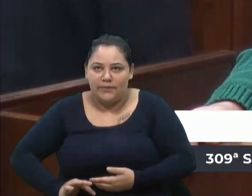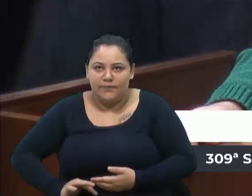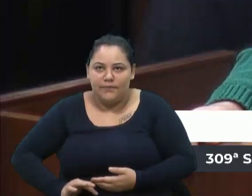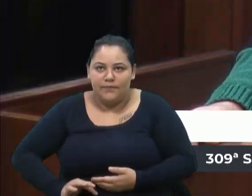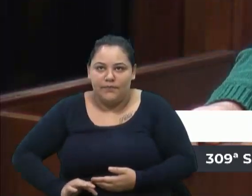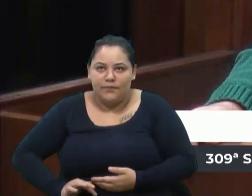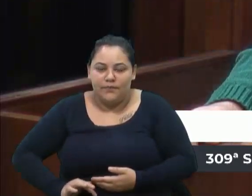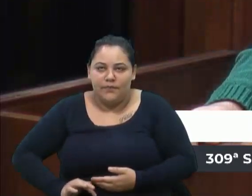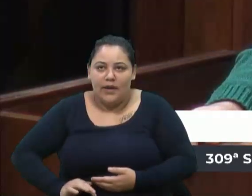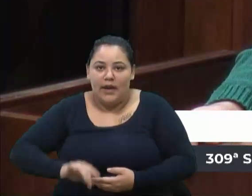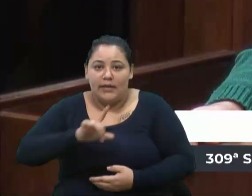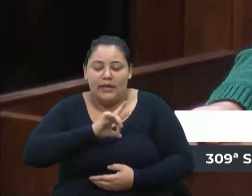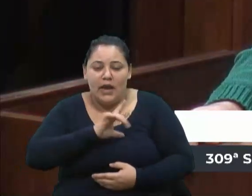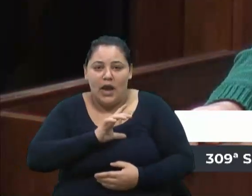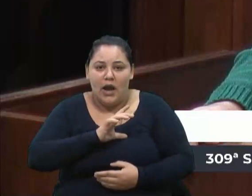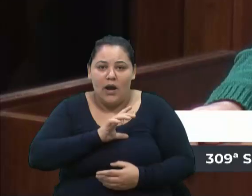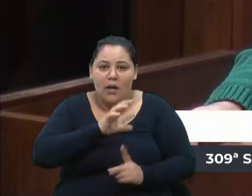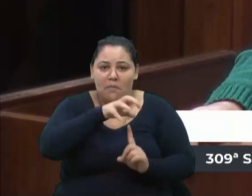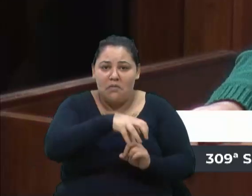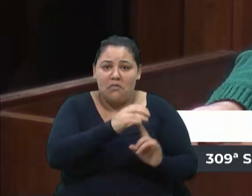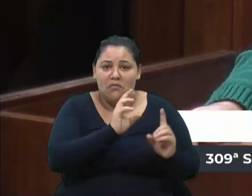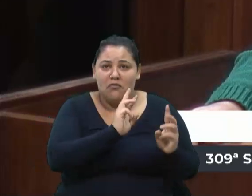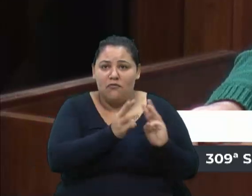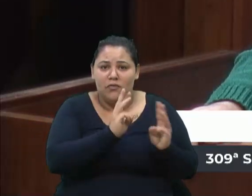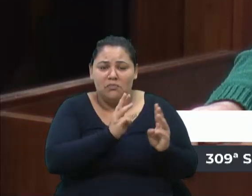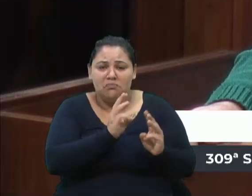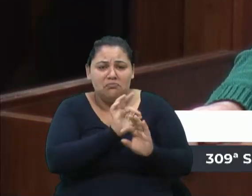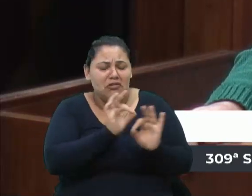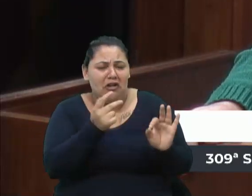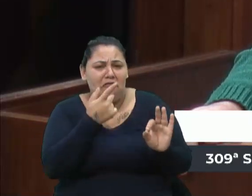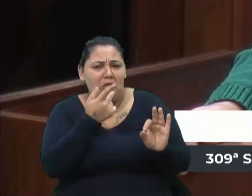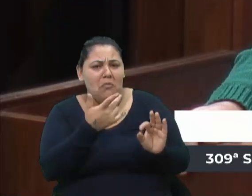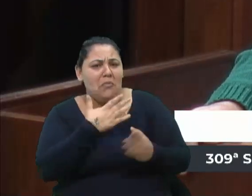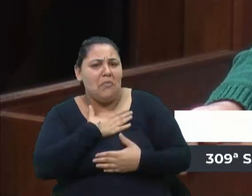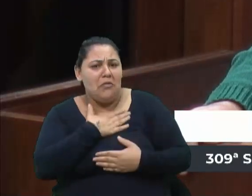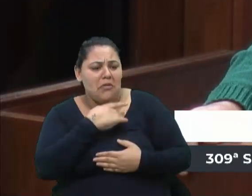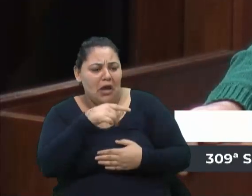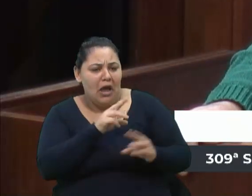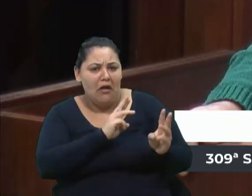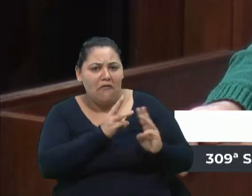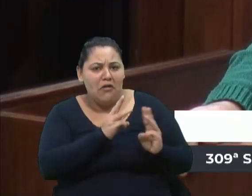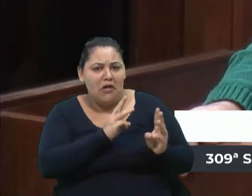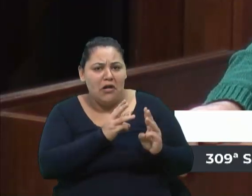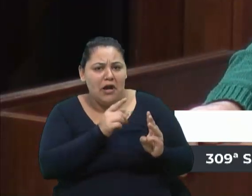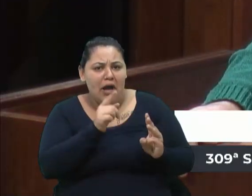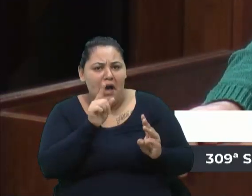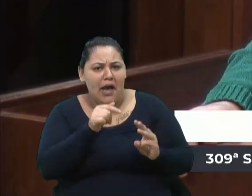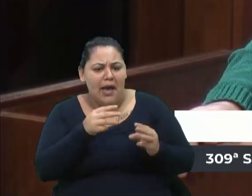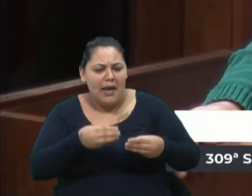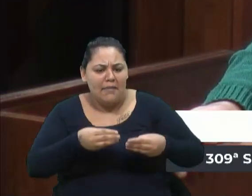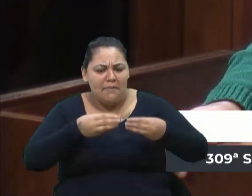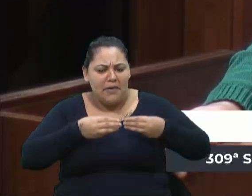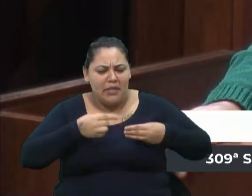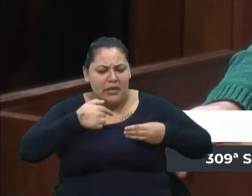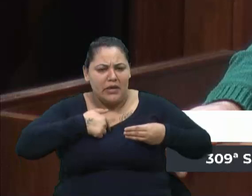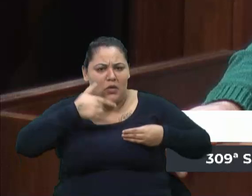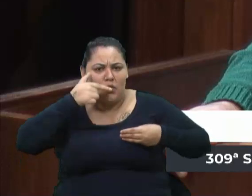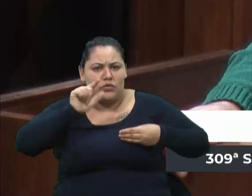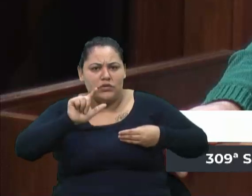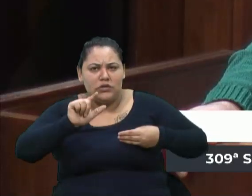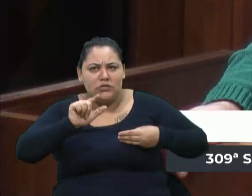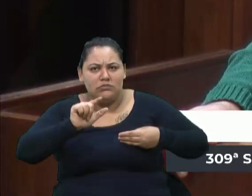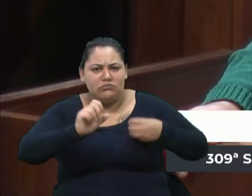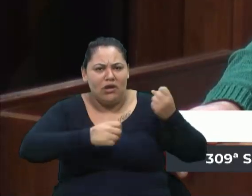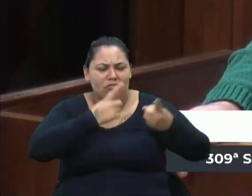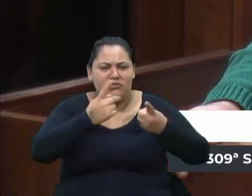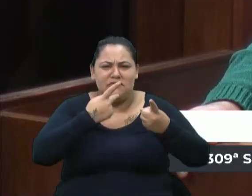praça e agora até agora ninguém me disse essas fãs são das emendas que eu consegui uns dizem que é